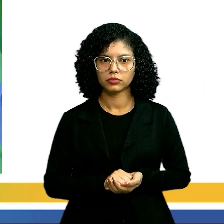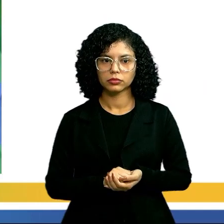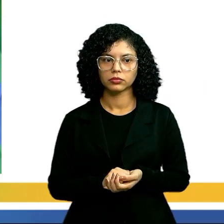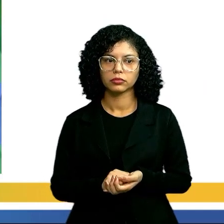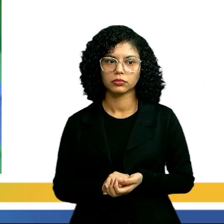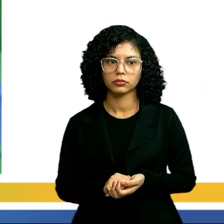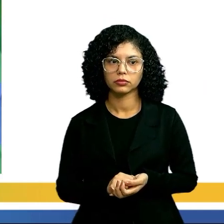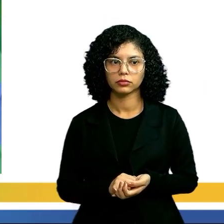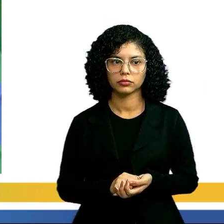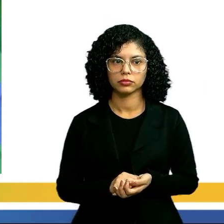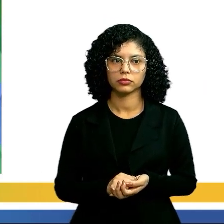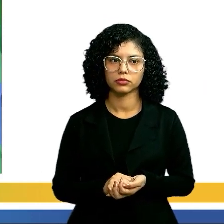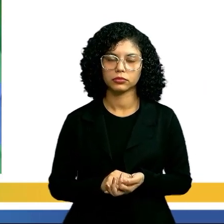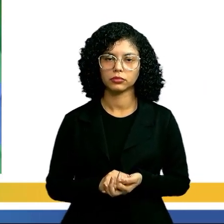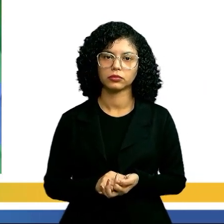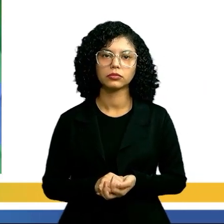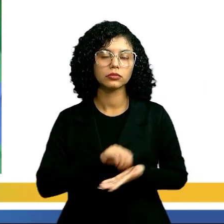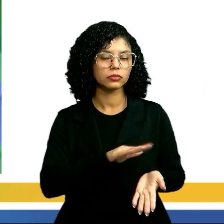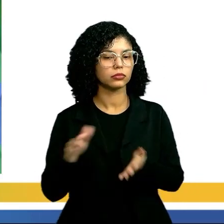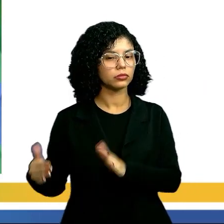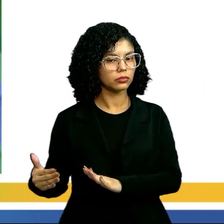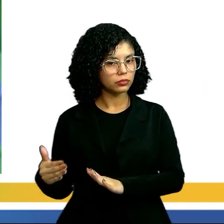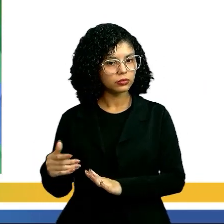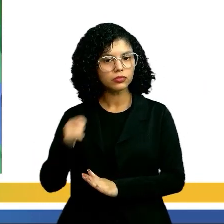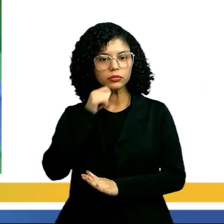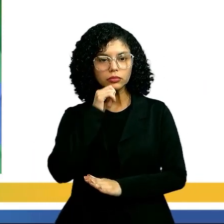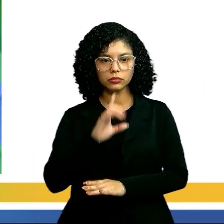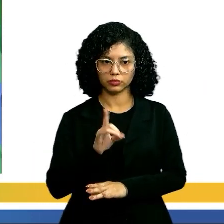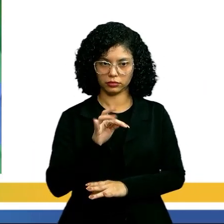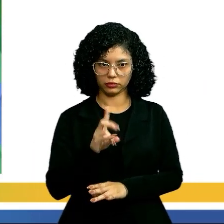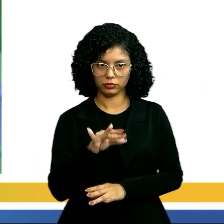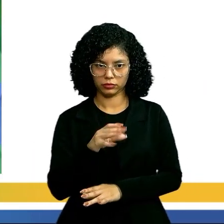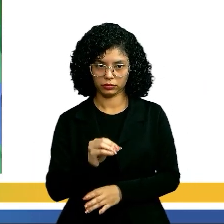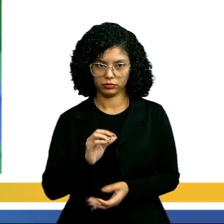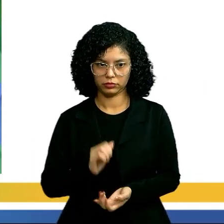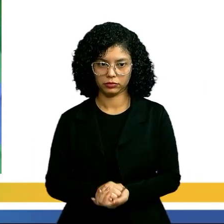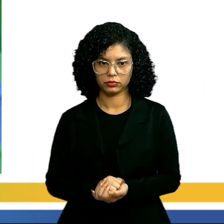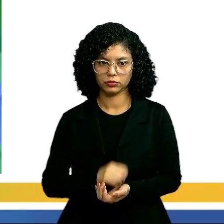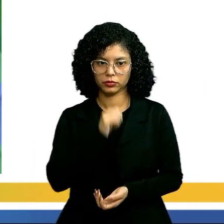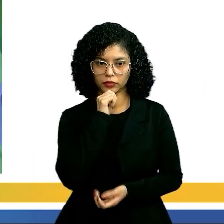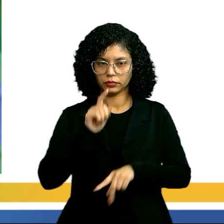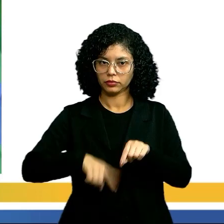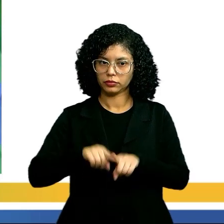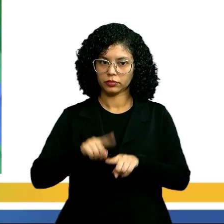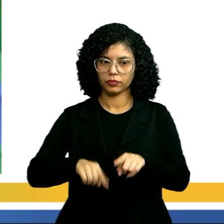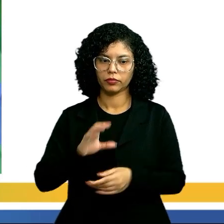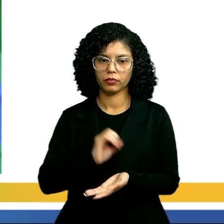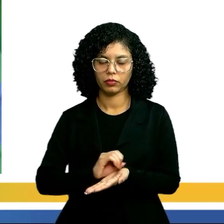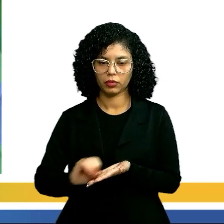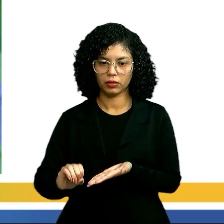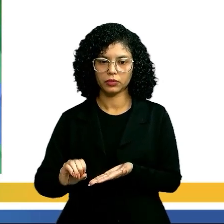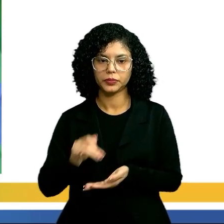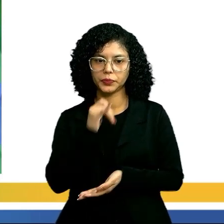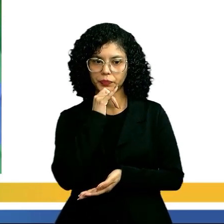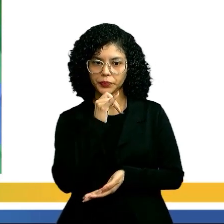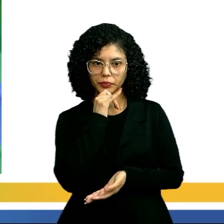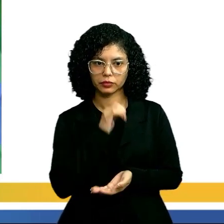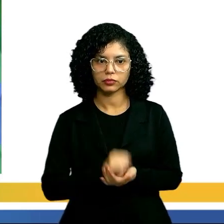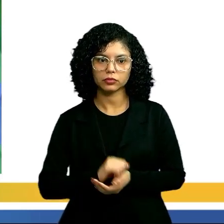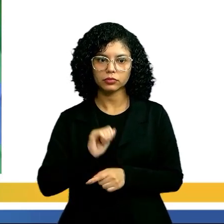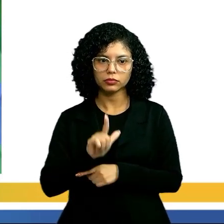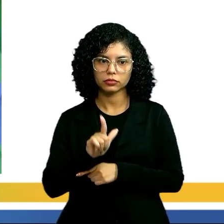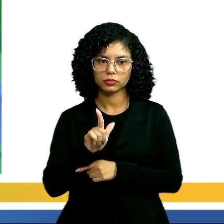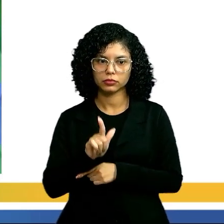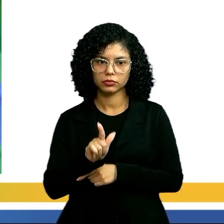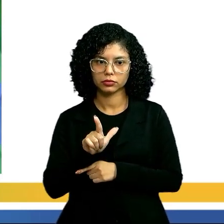fotossíntese, e a partir desse dióxido de carbono e água vai ser produzido matéria orgânica, como por exemplo a